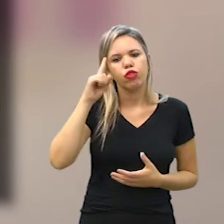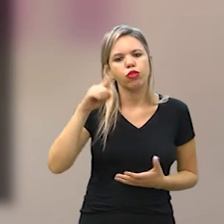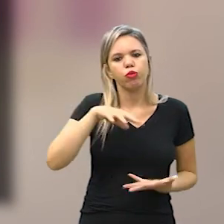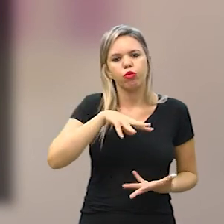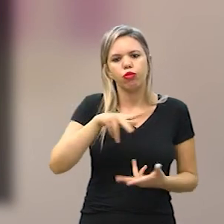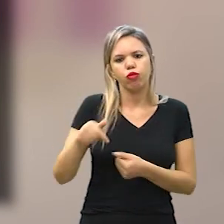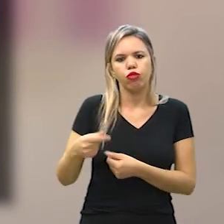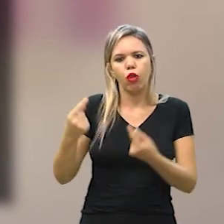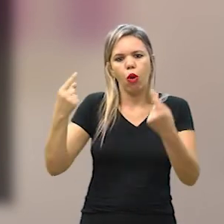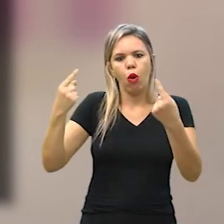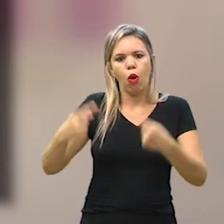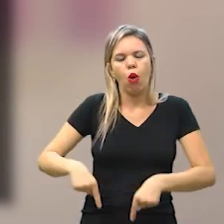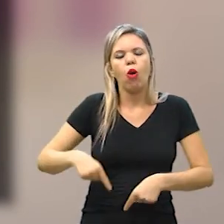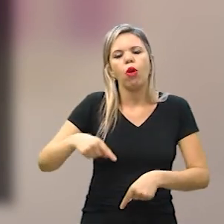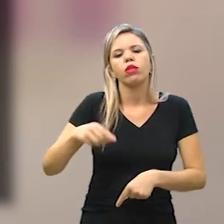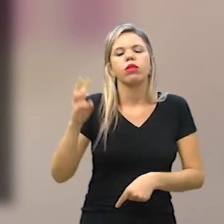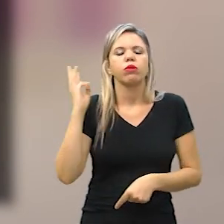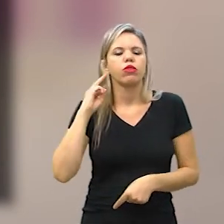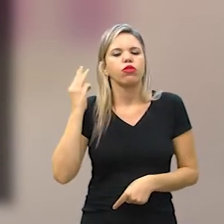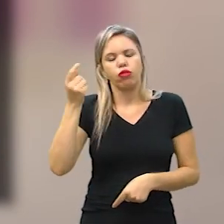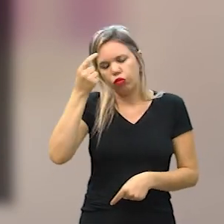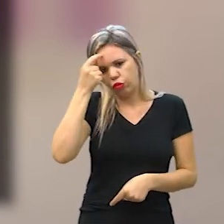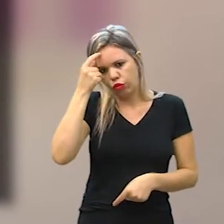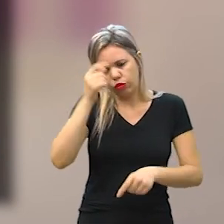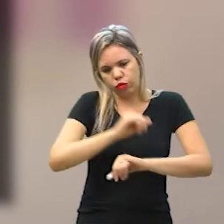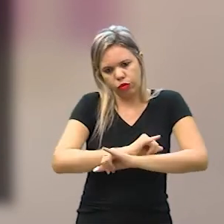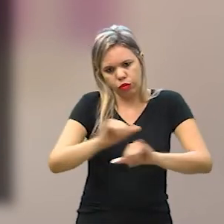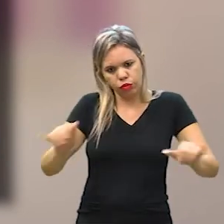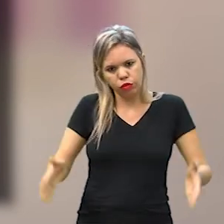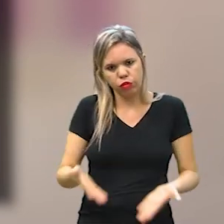Mundial de Combate à Meningite, né, de conscientização, né,